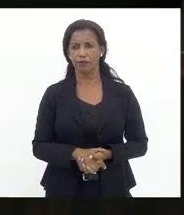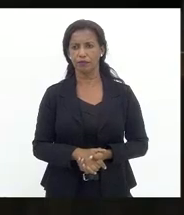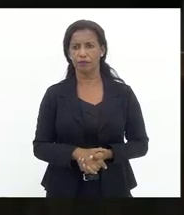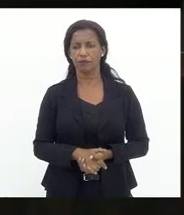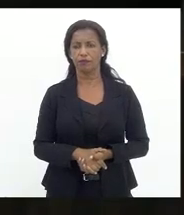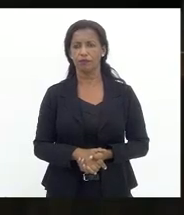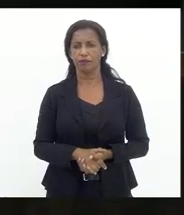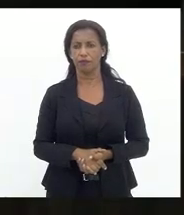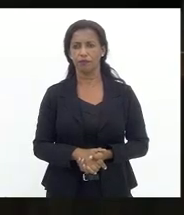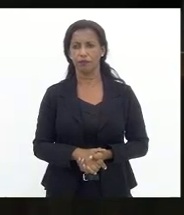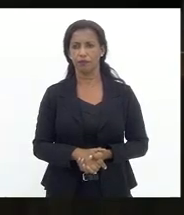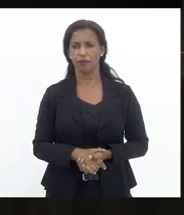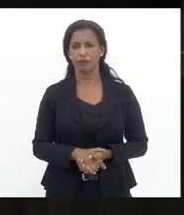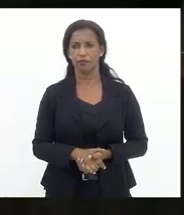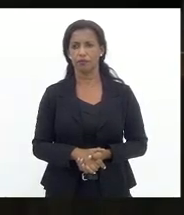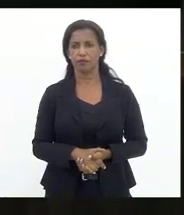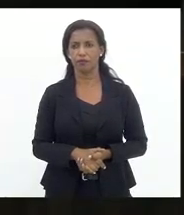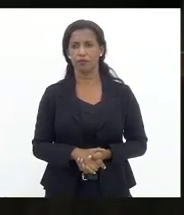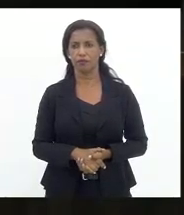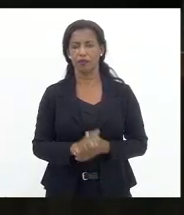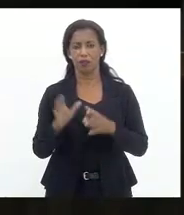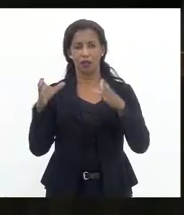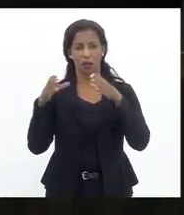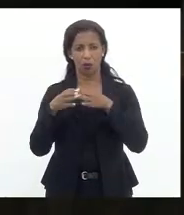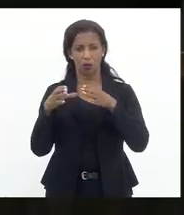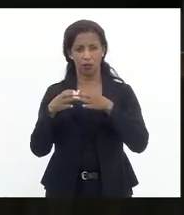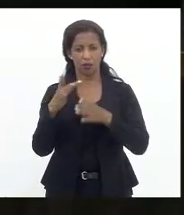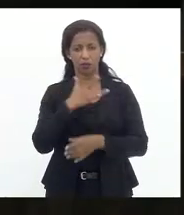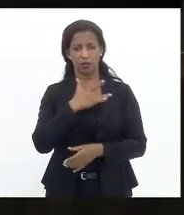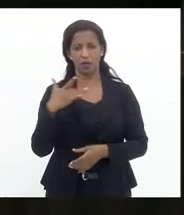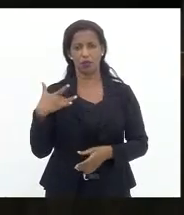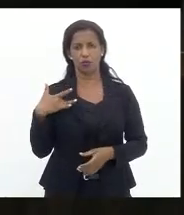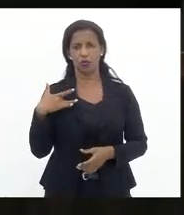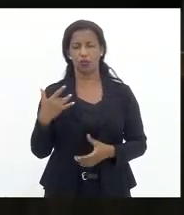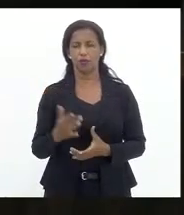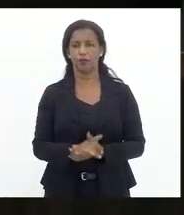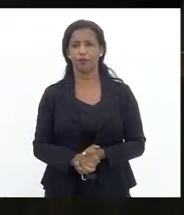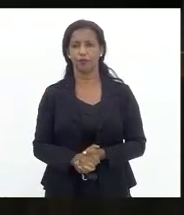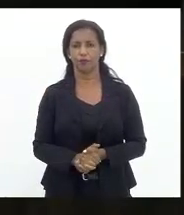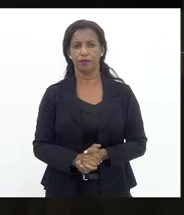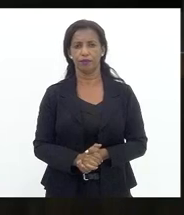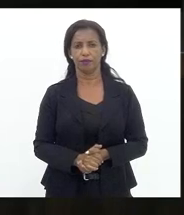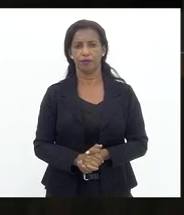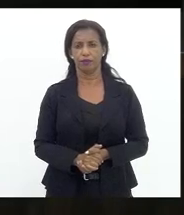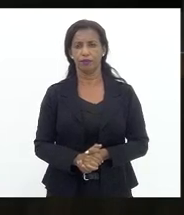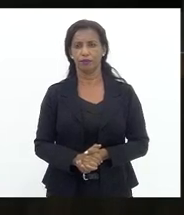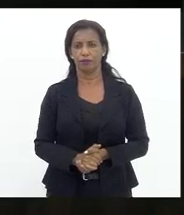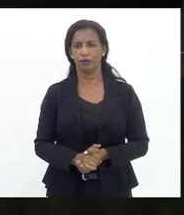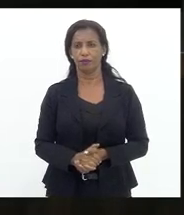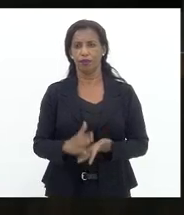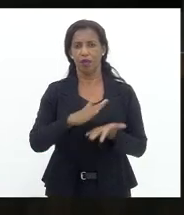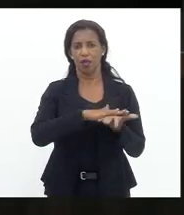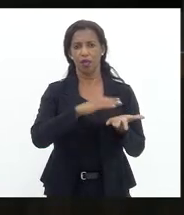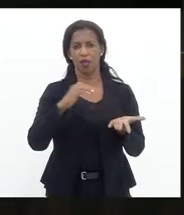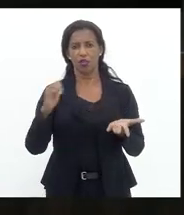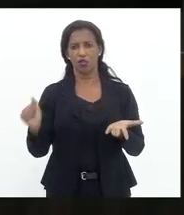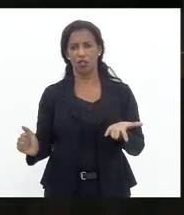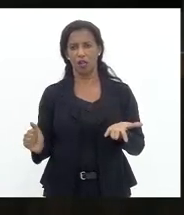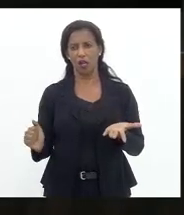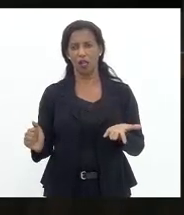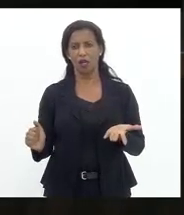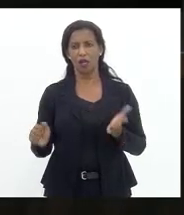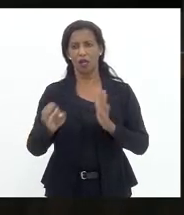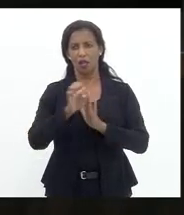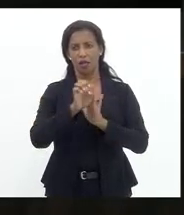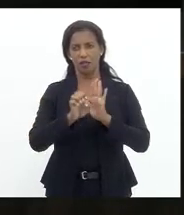Então, favorável com emendas da Comissão de Saúde. E pedir para retirar